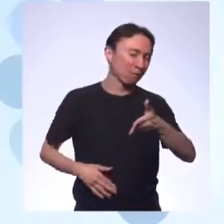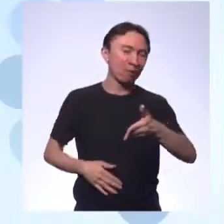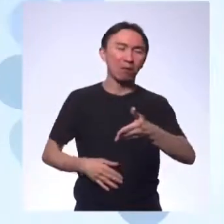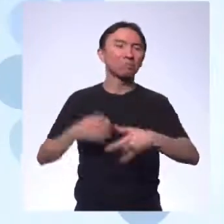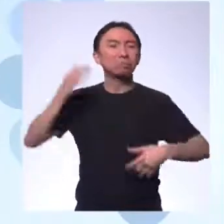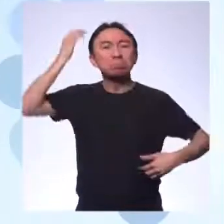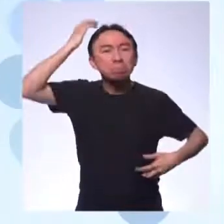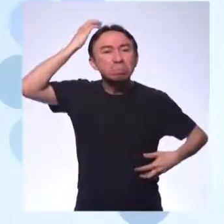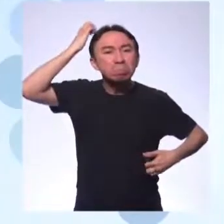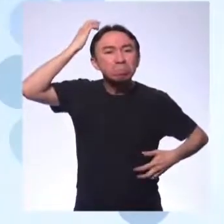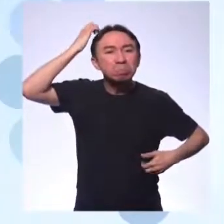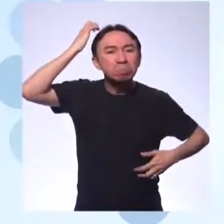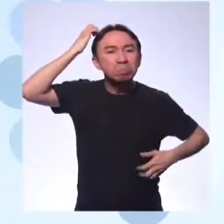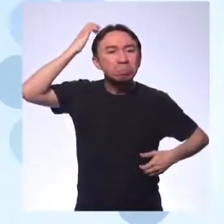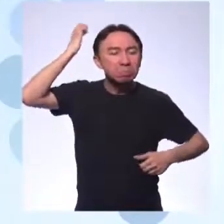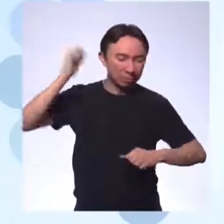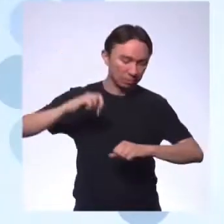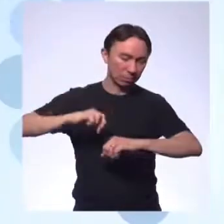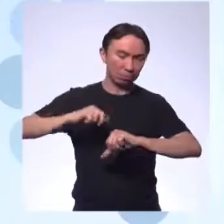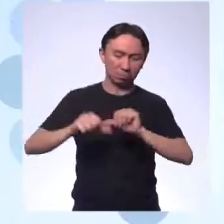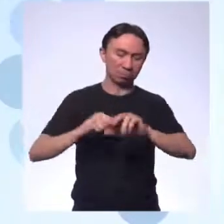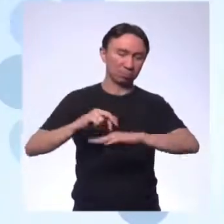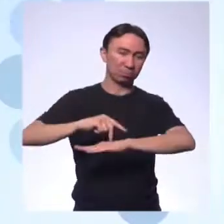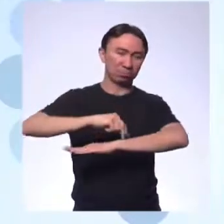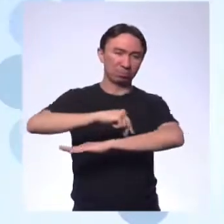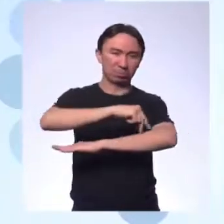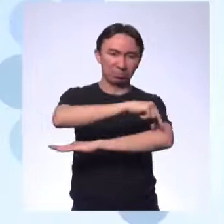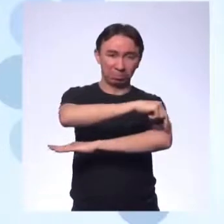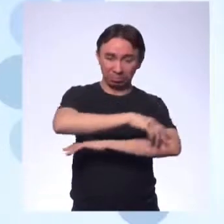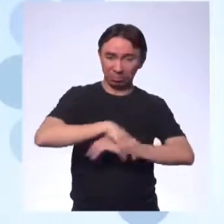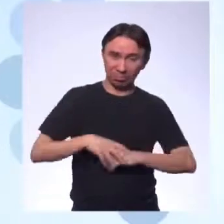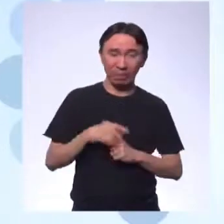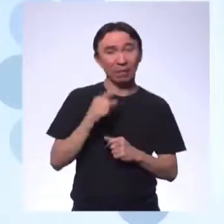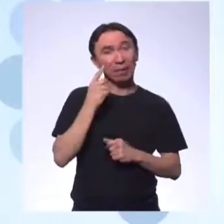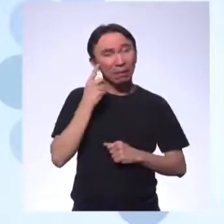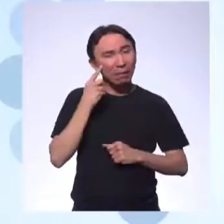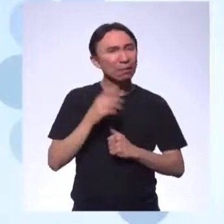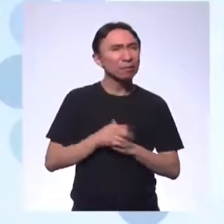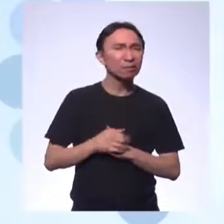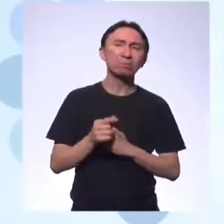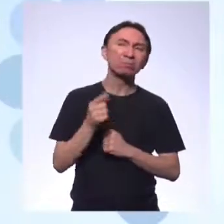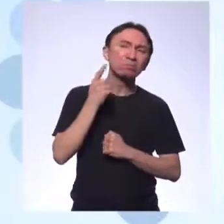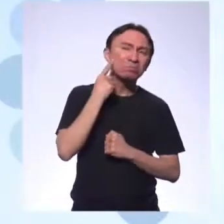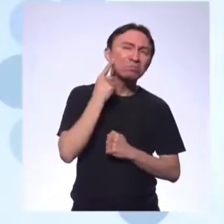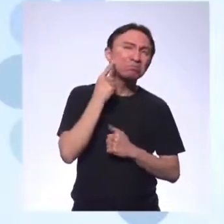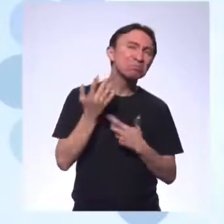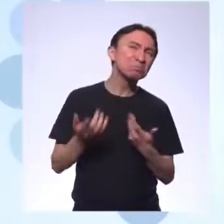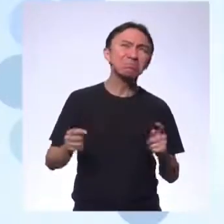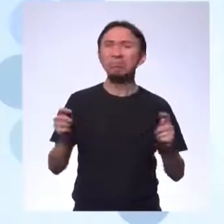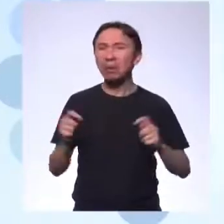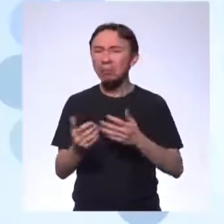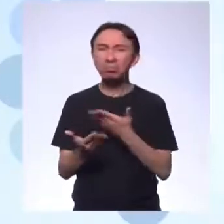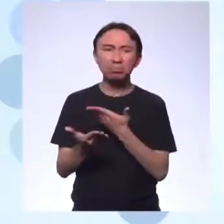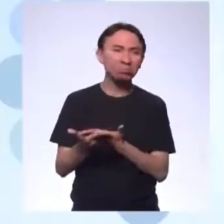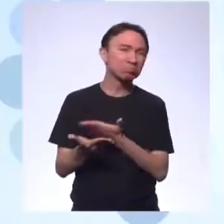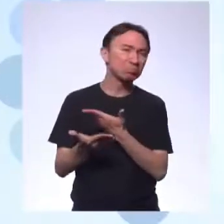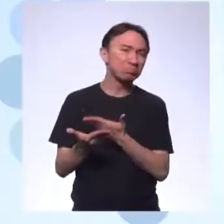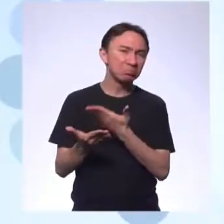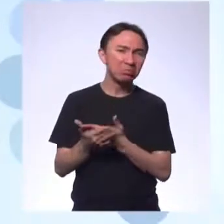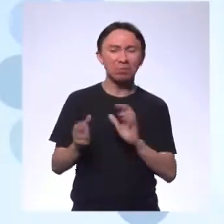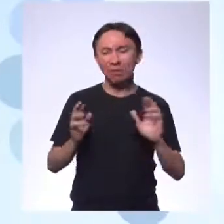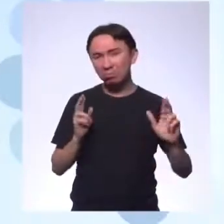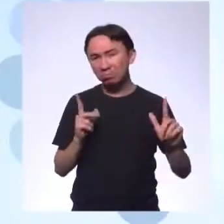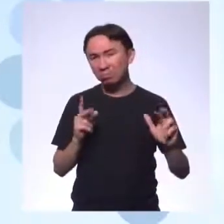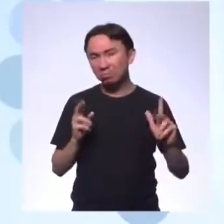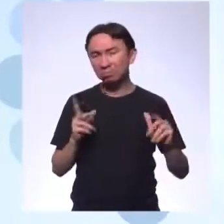percebendo, entendendo que seria uma forma interessante e realmente muito proveitosa de